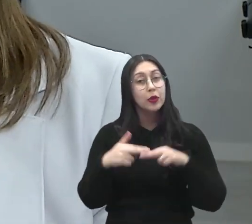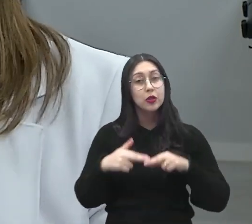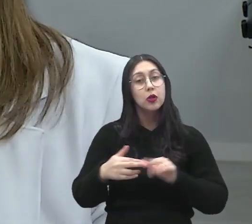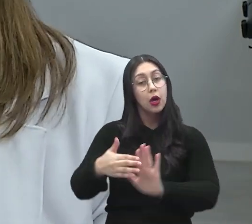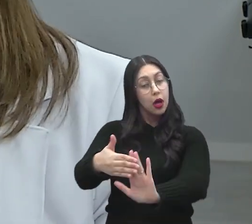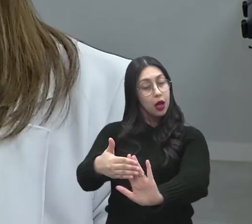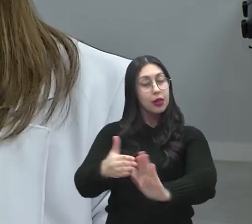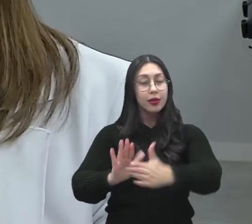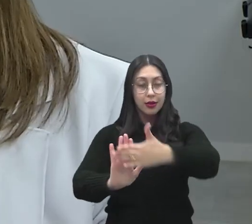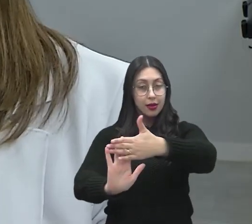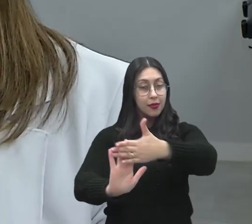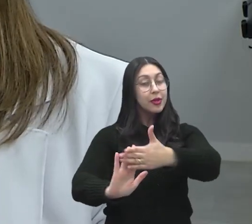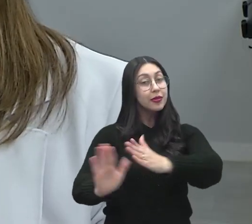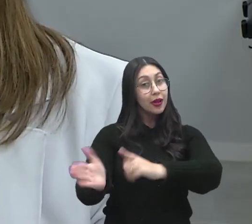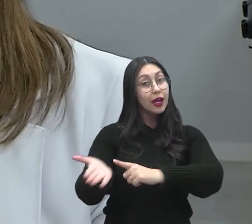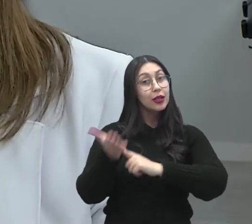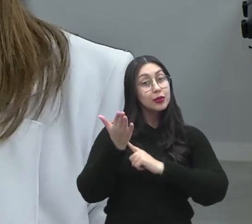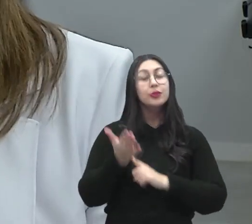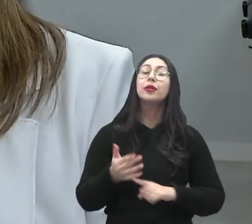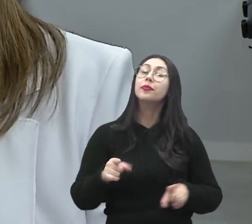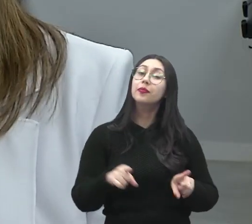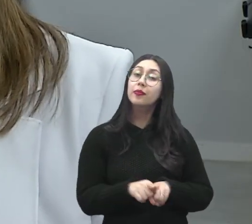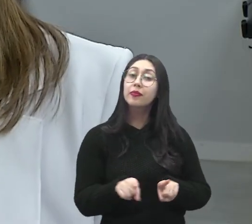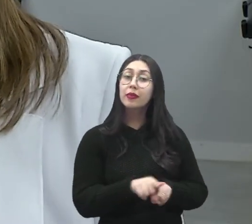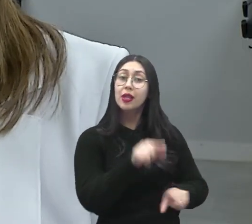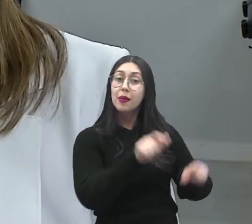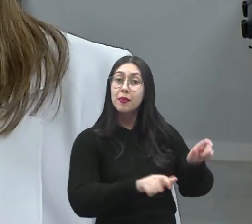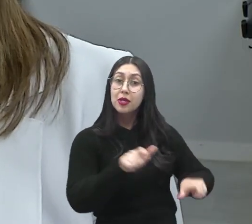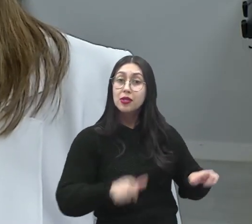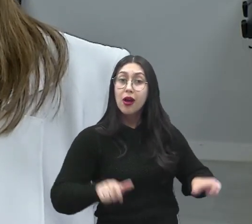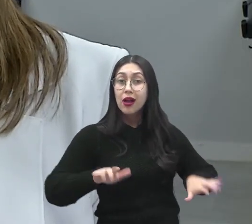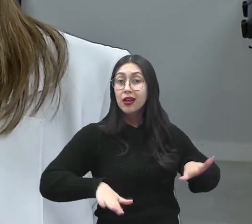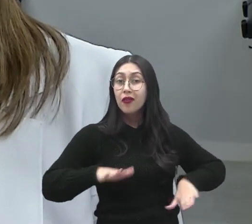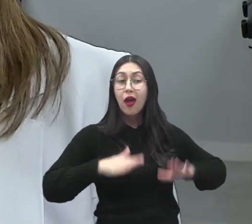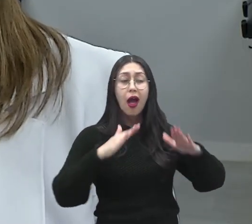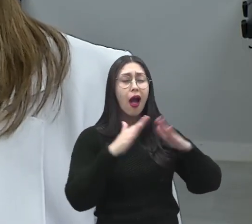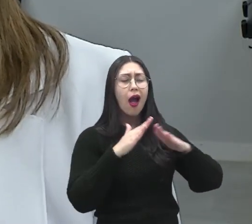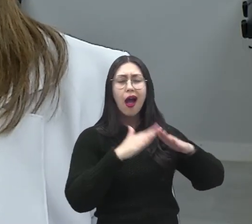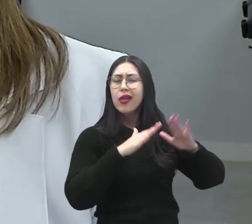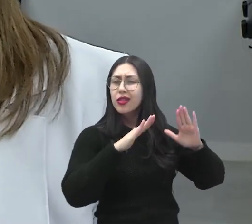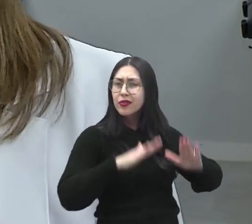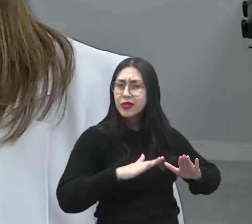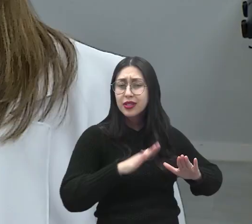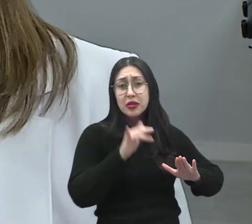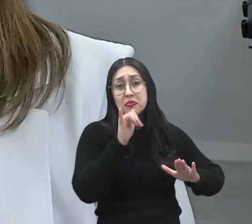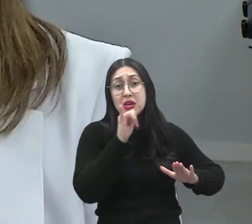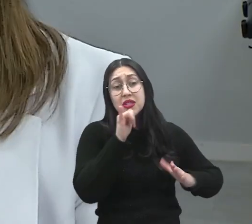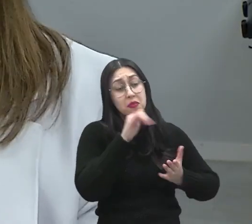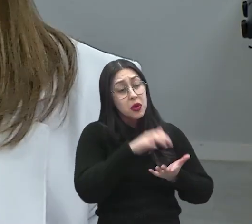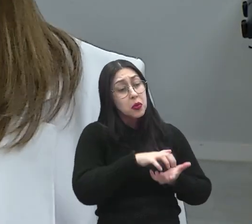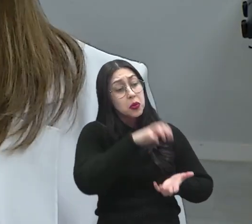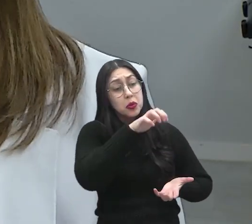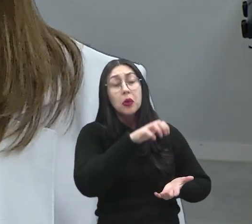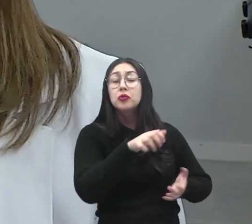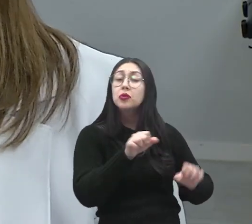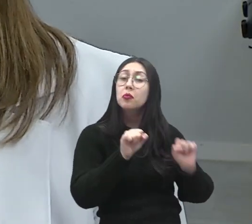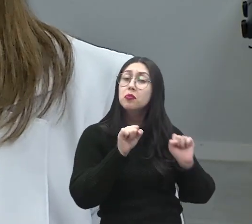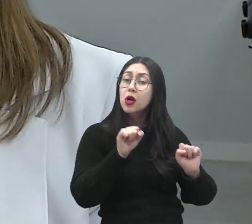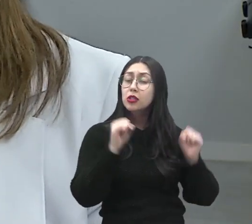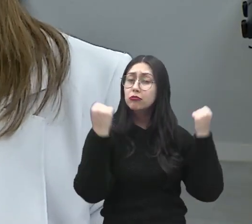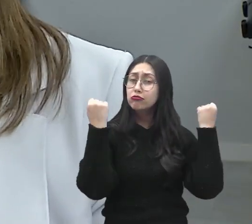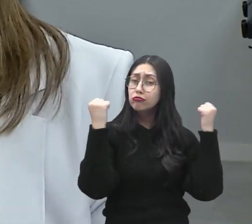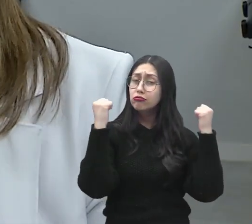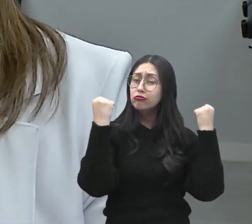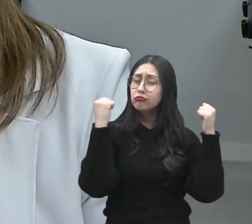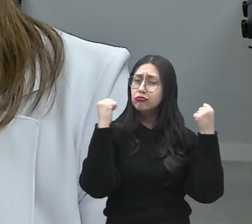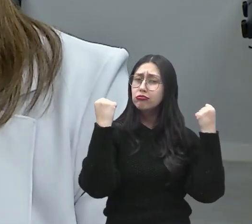então é bom fazer os alongamentos em casa. E também quem não consegue sair muito de casa, pode, os idosos principalmente, pode